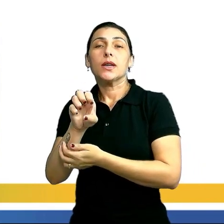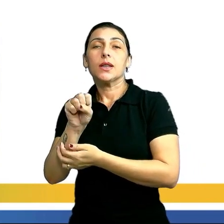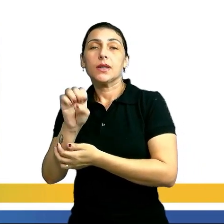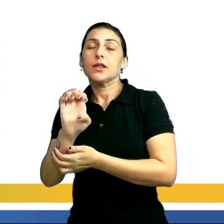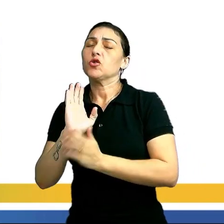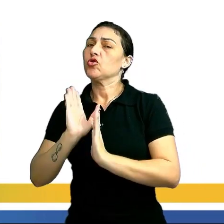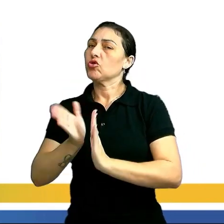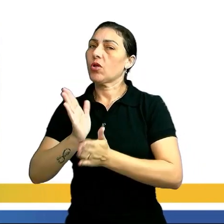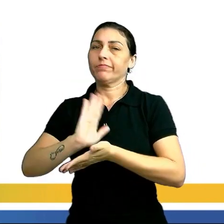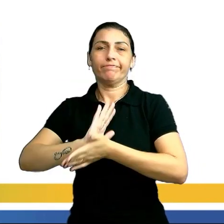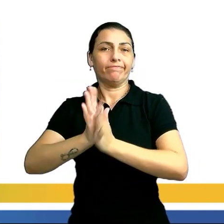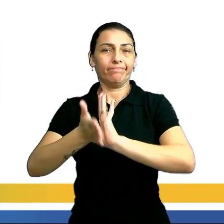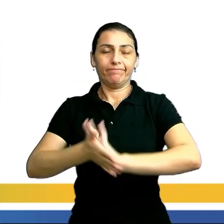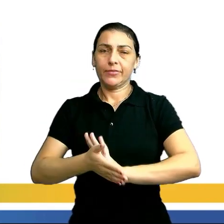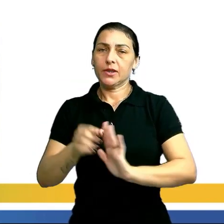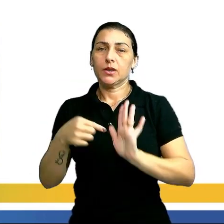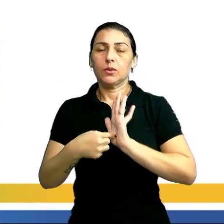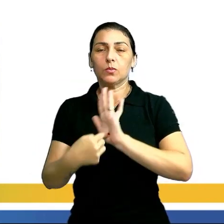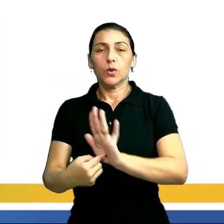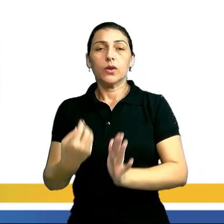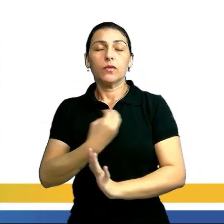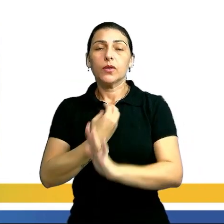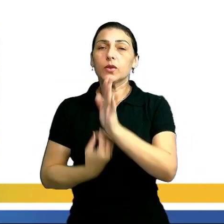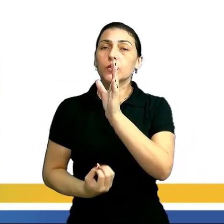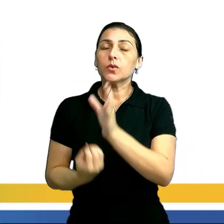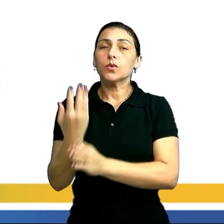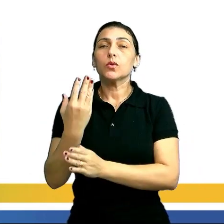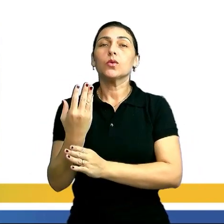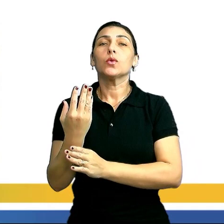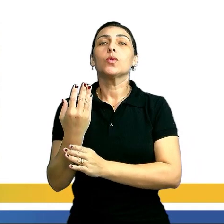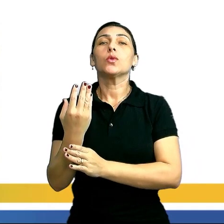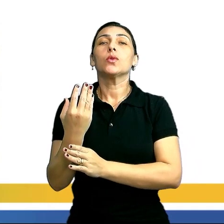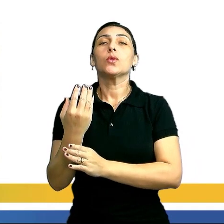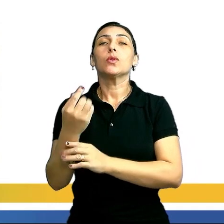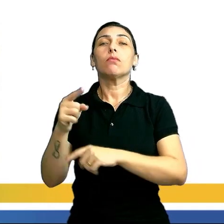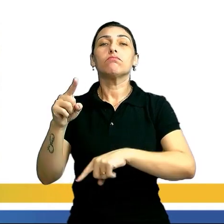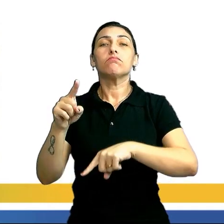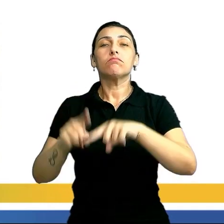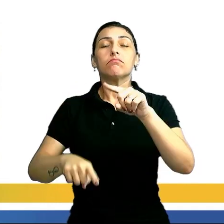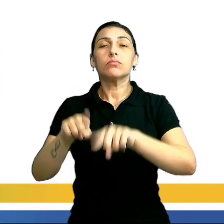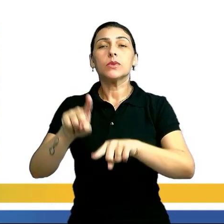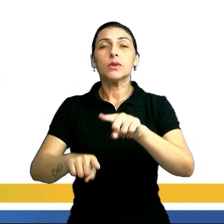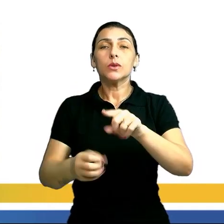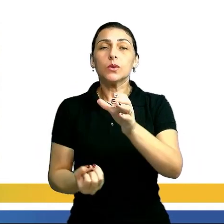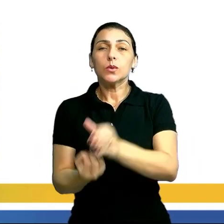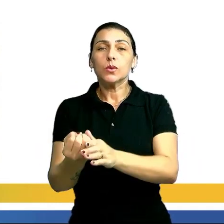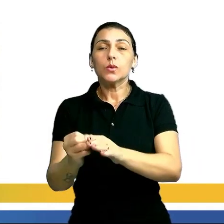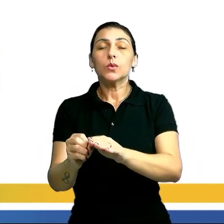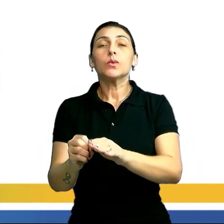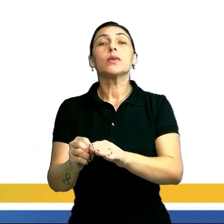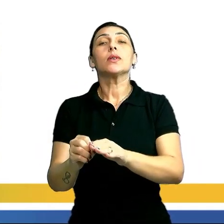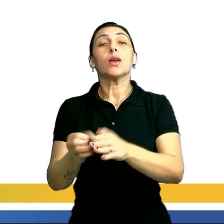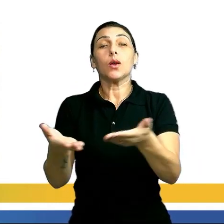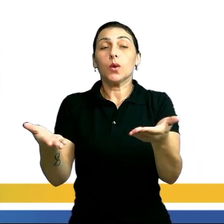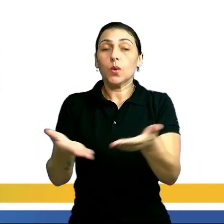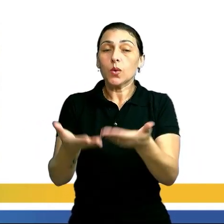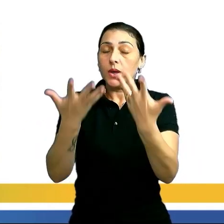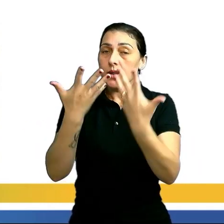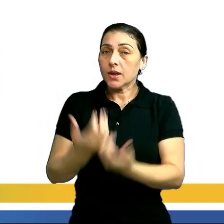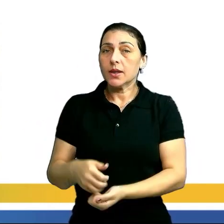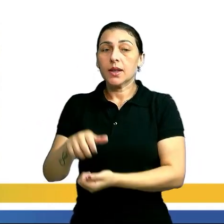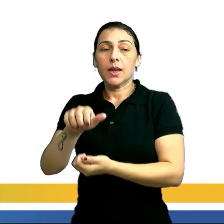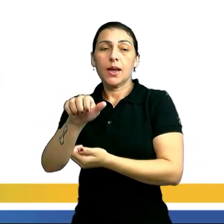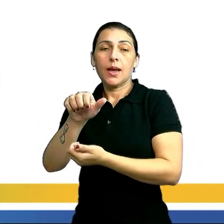foi derrubada, que indica que a vida surge da matéria inanimada. E a atual, aceita,